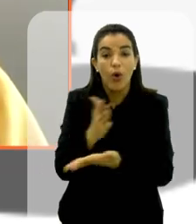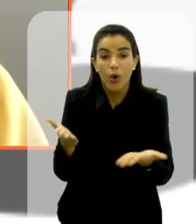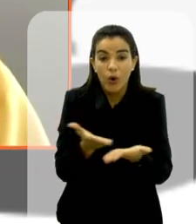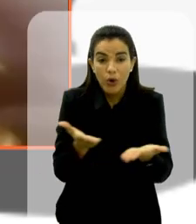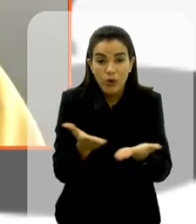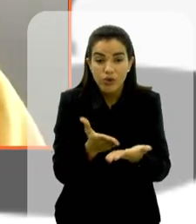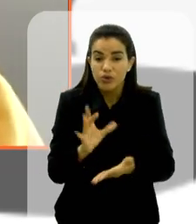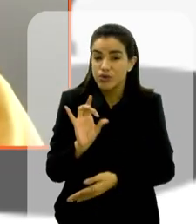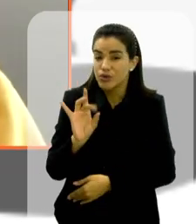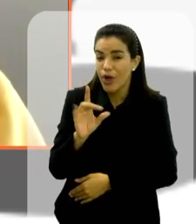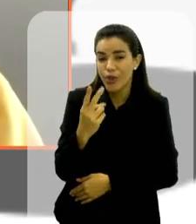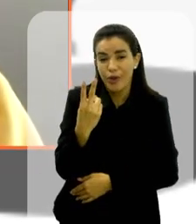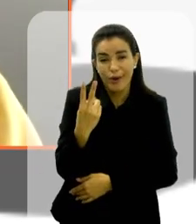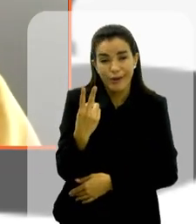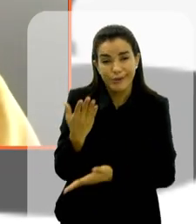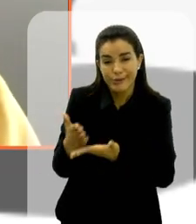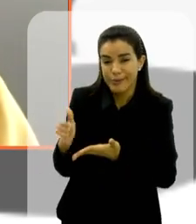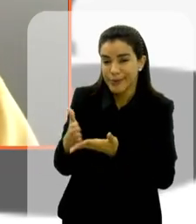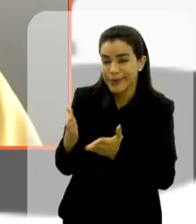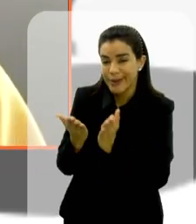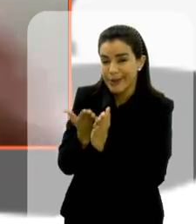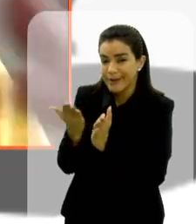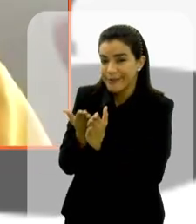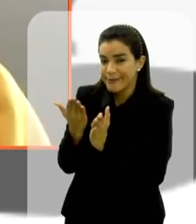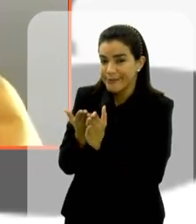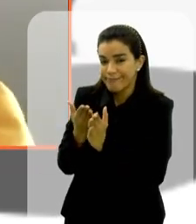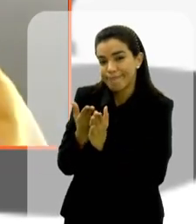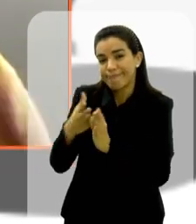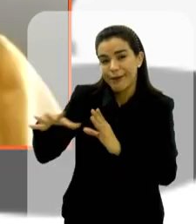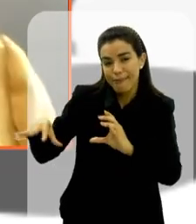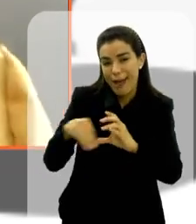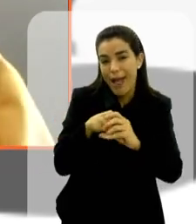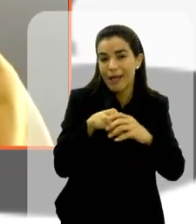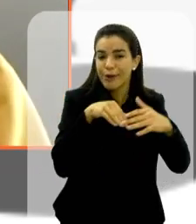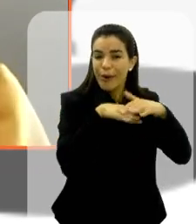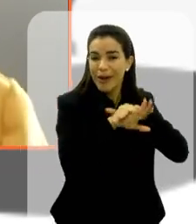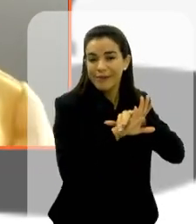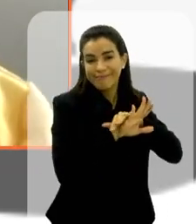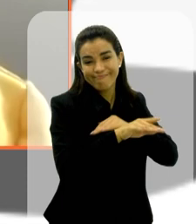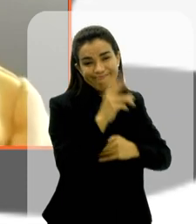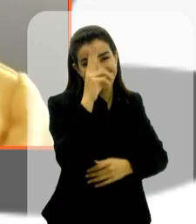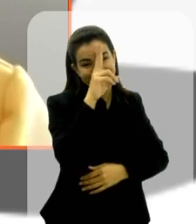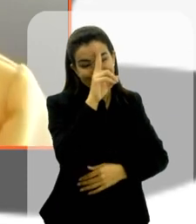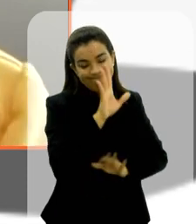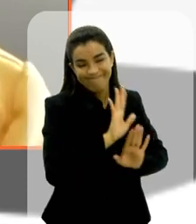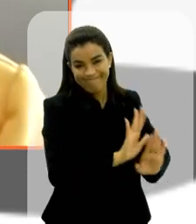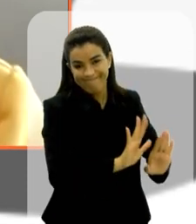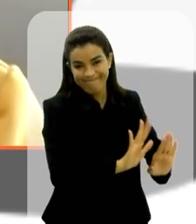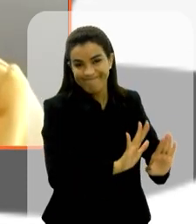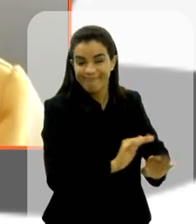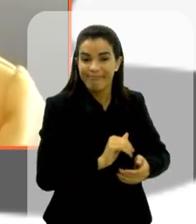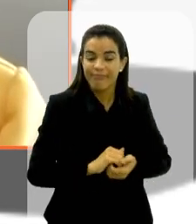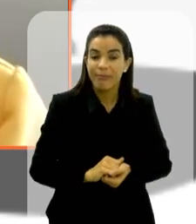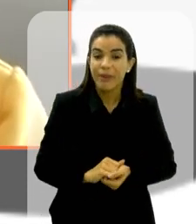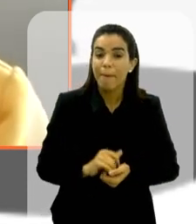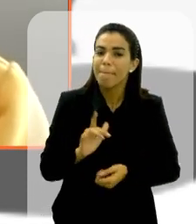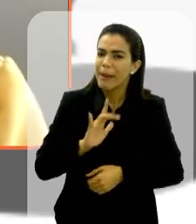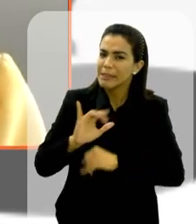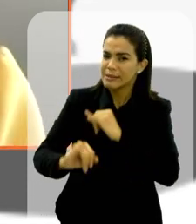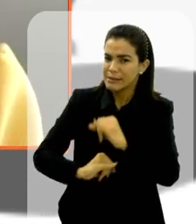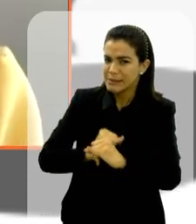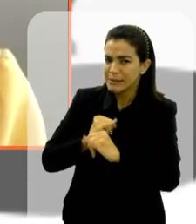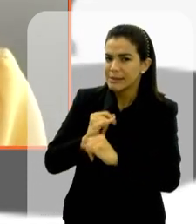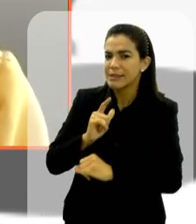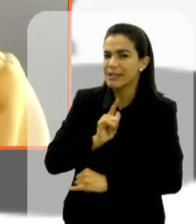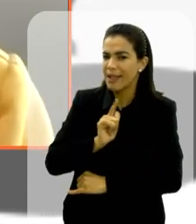dia mesmo, eu só tenho dois exemplares que fazem parte do acervo, que eu não posso deixar de ter. Mas, inclusive, na